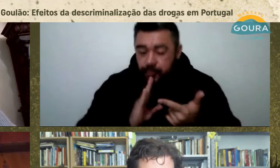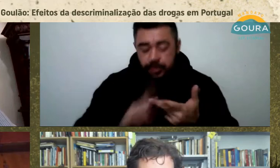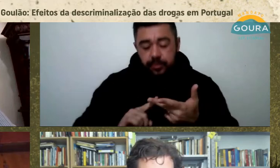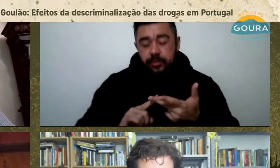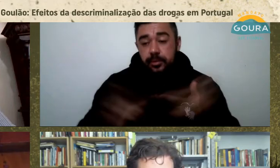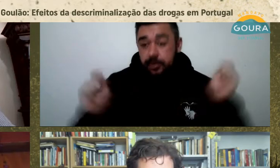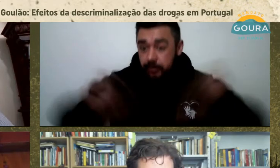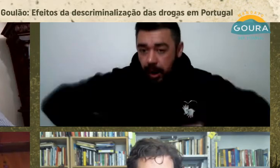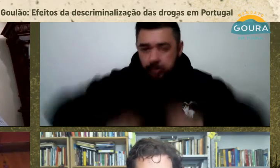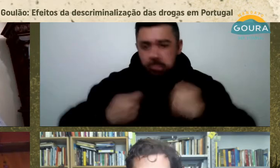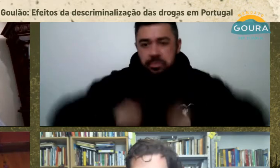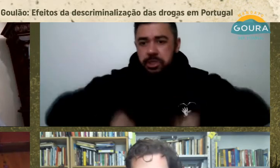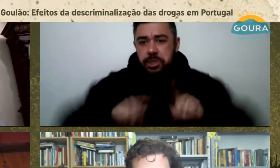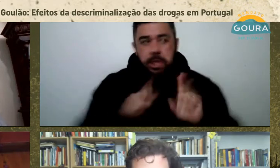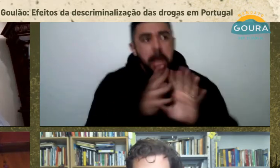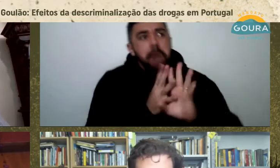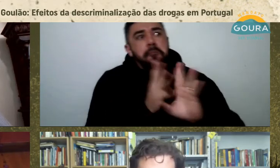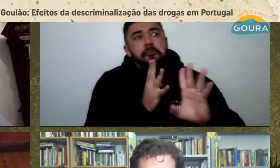espera